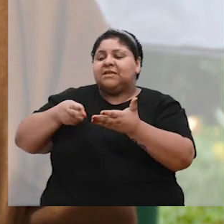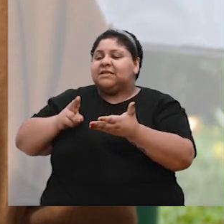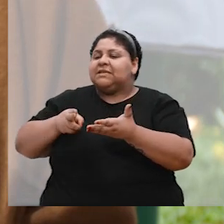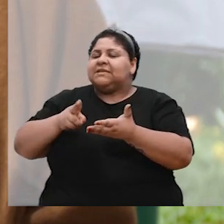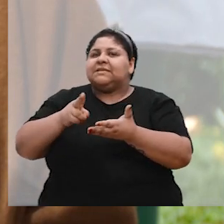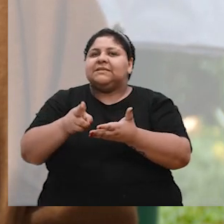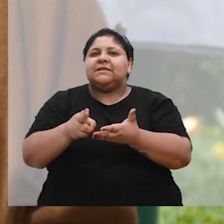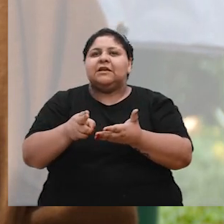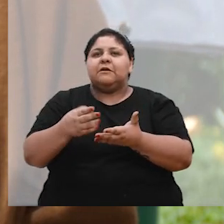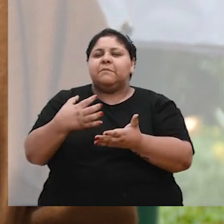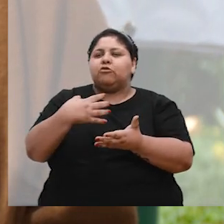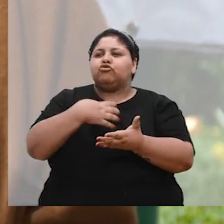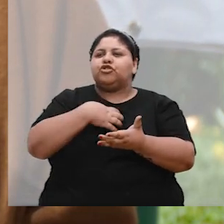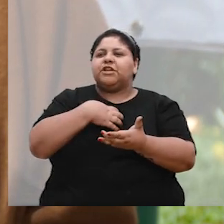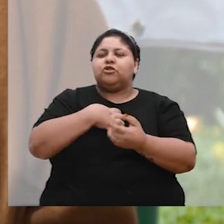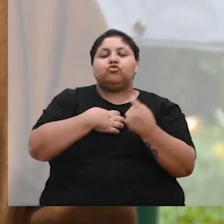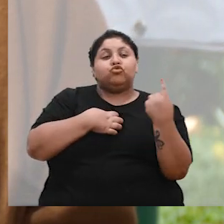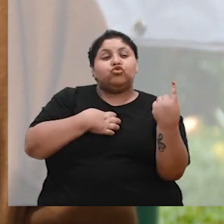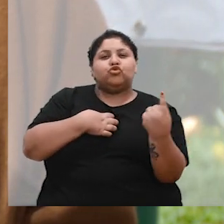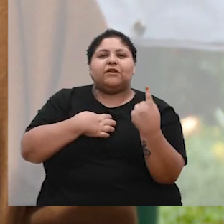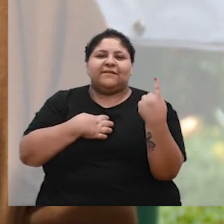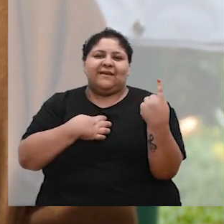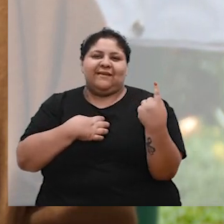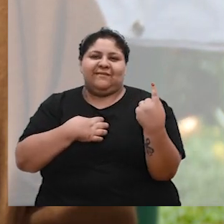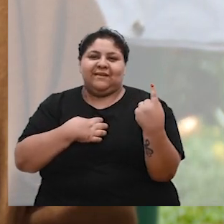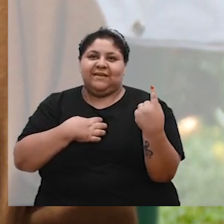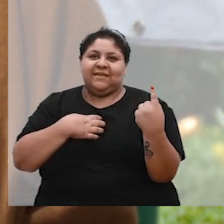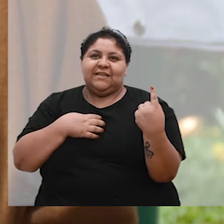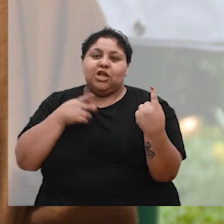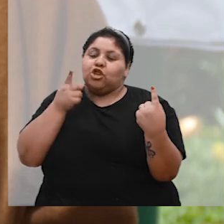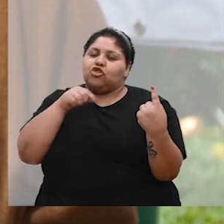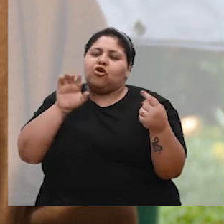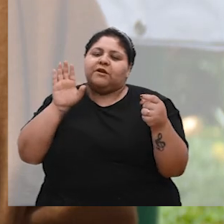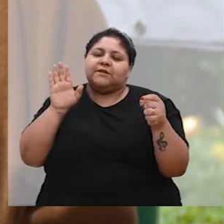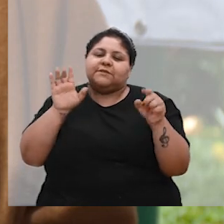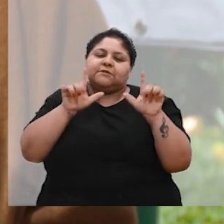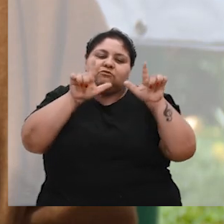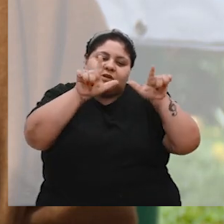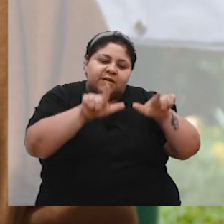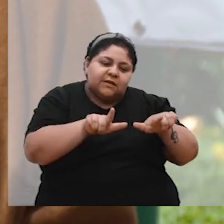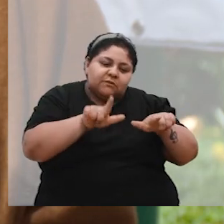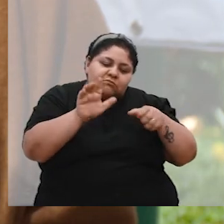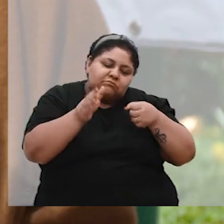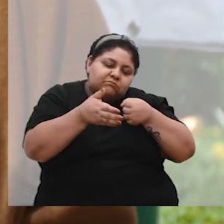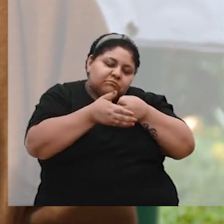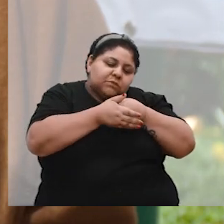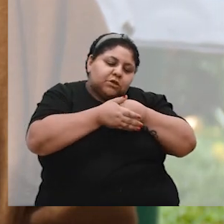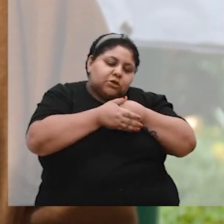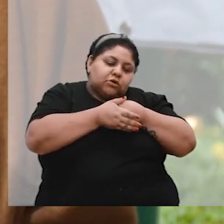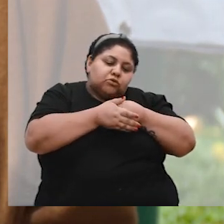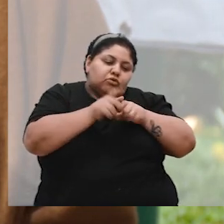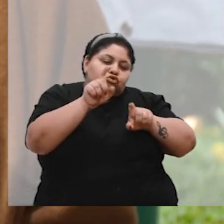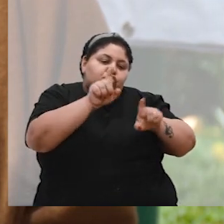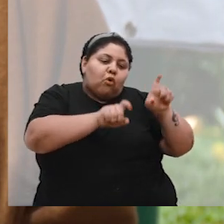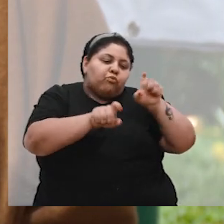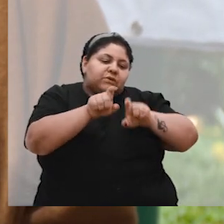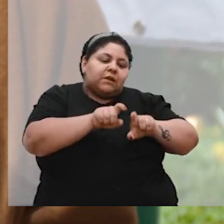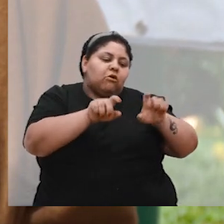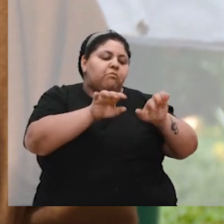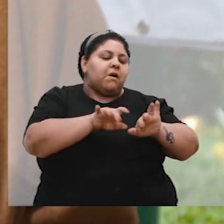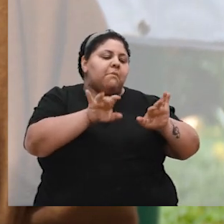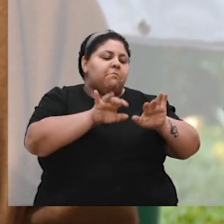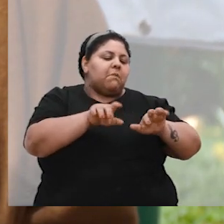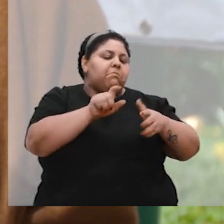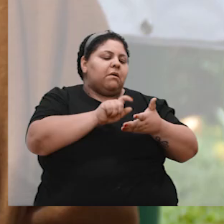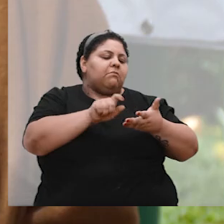ato solitário. Nós estamos realmente quietinhos lá no nosso canto, com o nosso notebook. E no